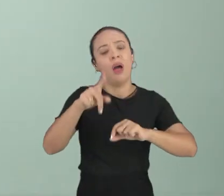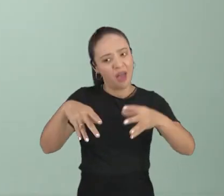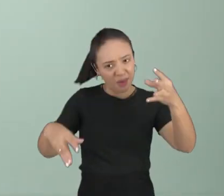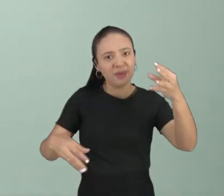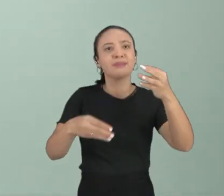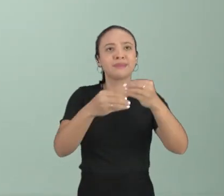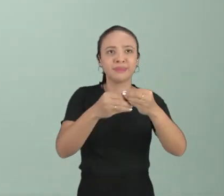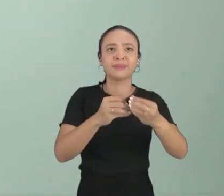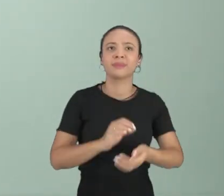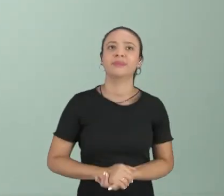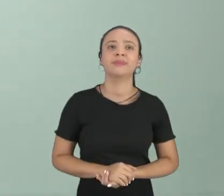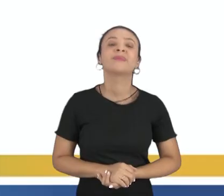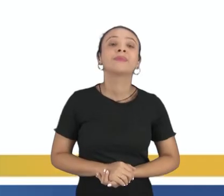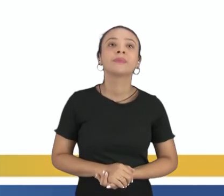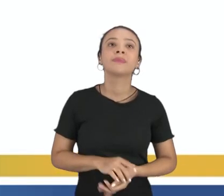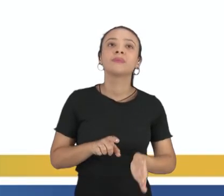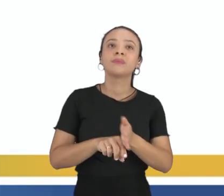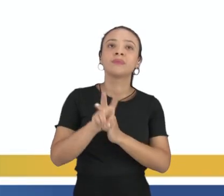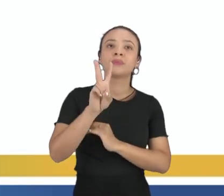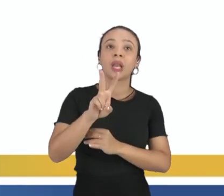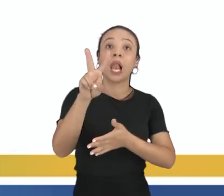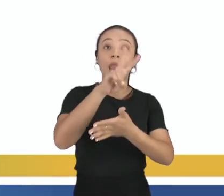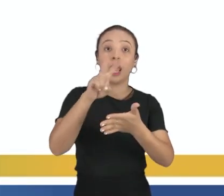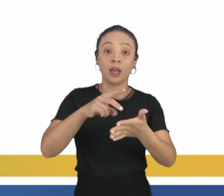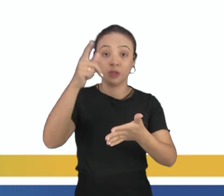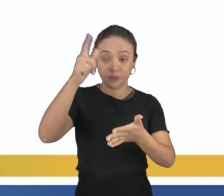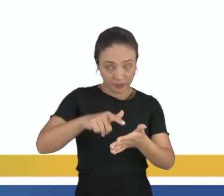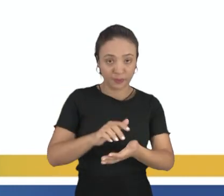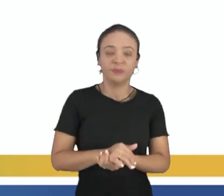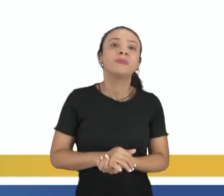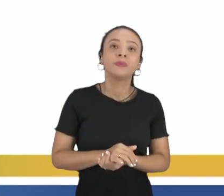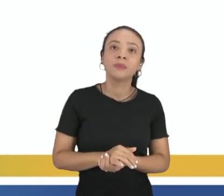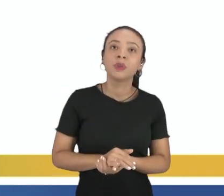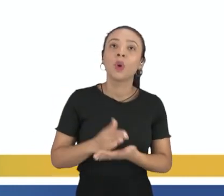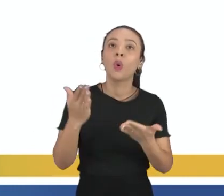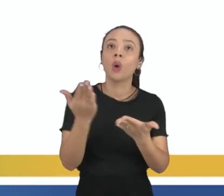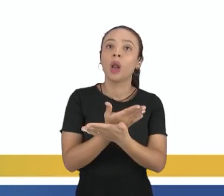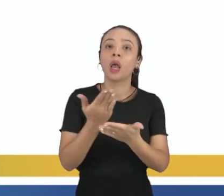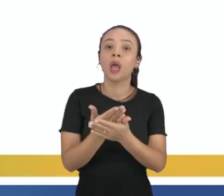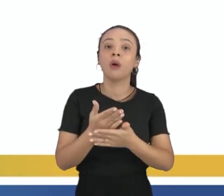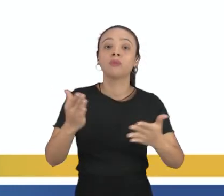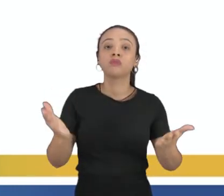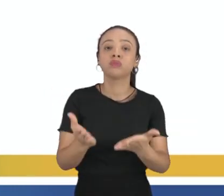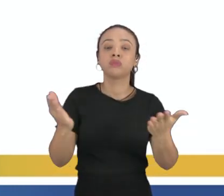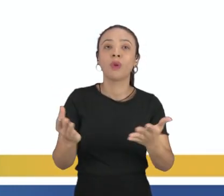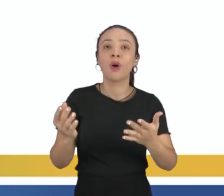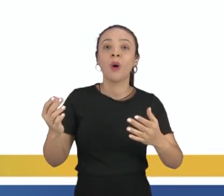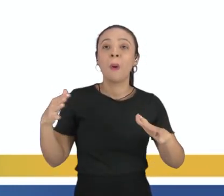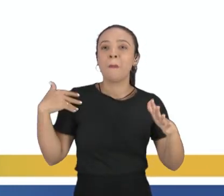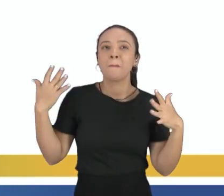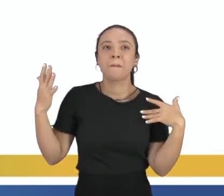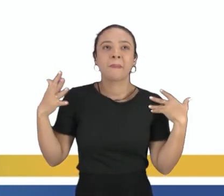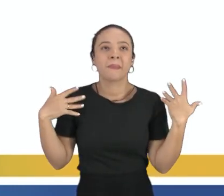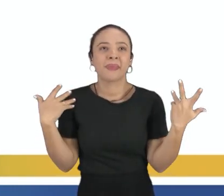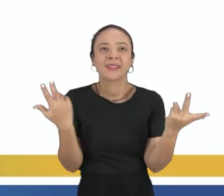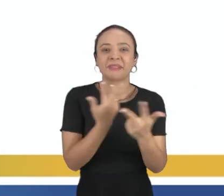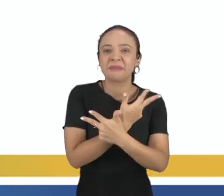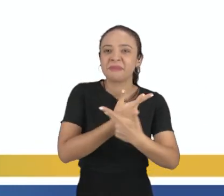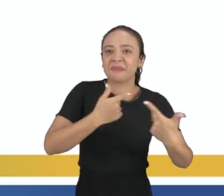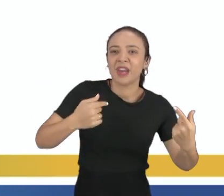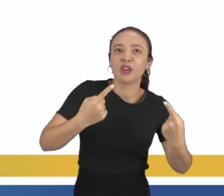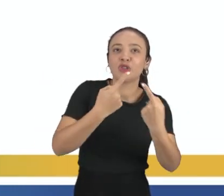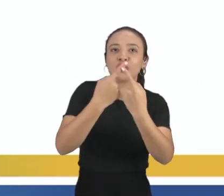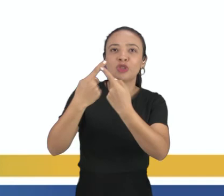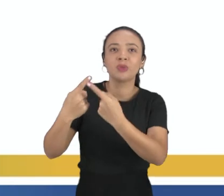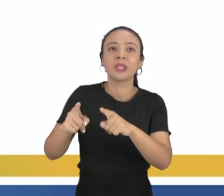correto? 2. Releia esta passagem. O livro propõe uma viagem bem-humorada pela diversidade e